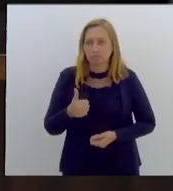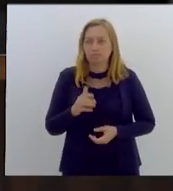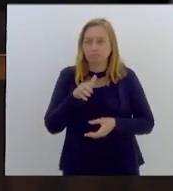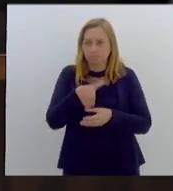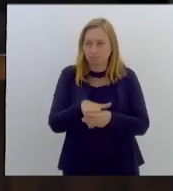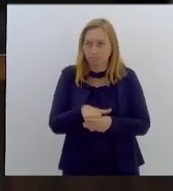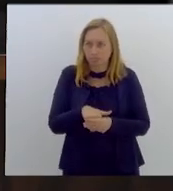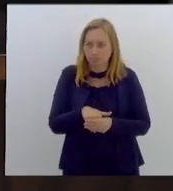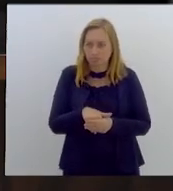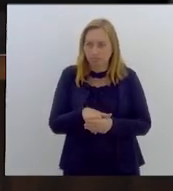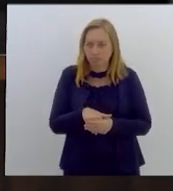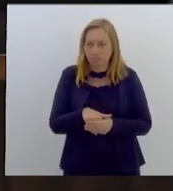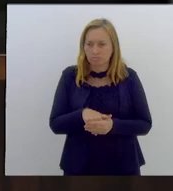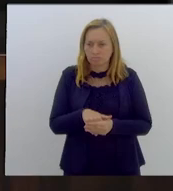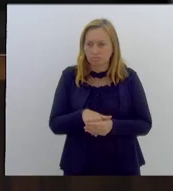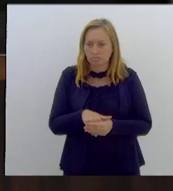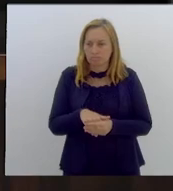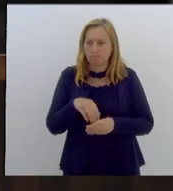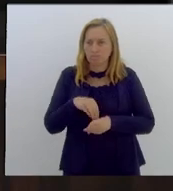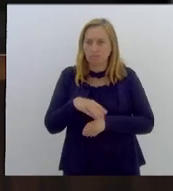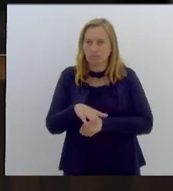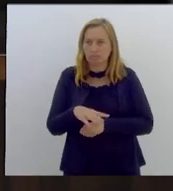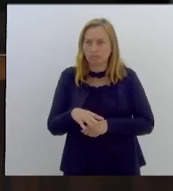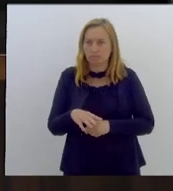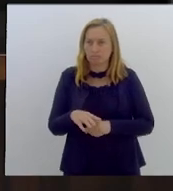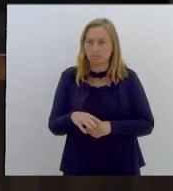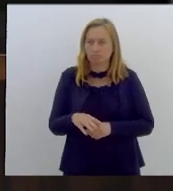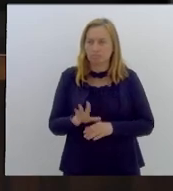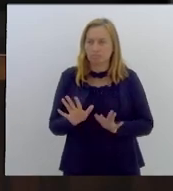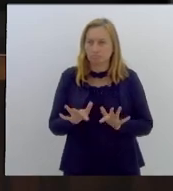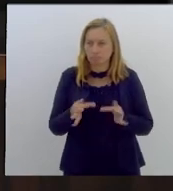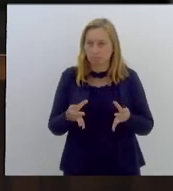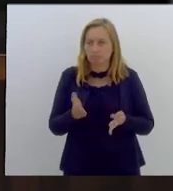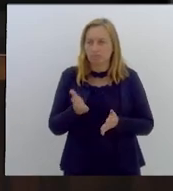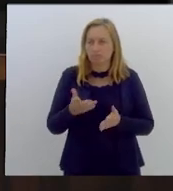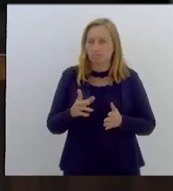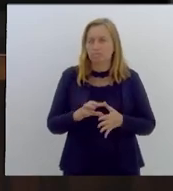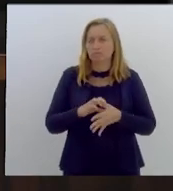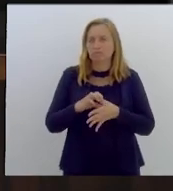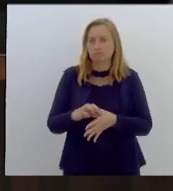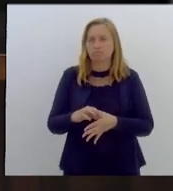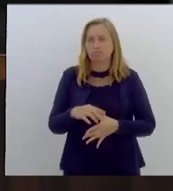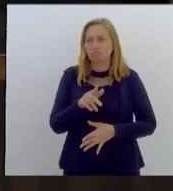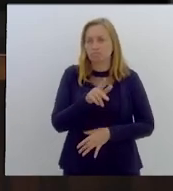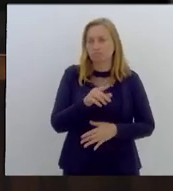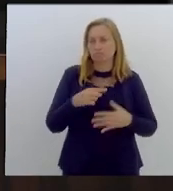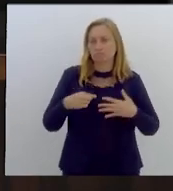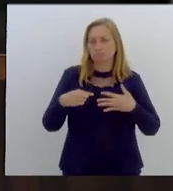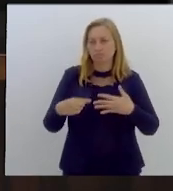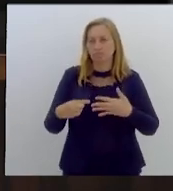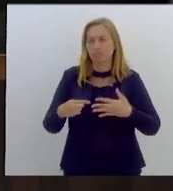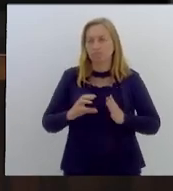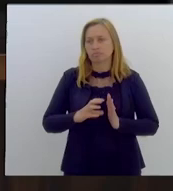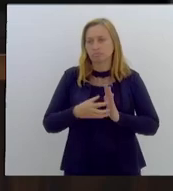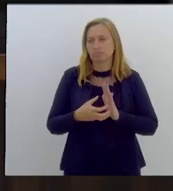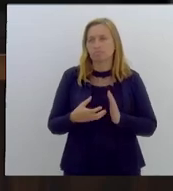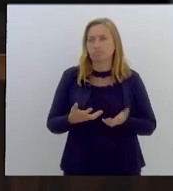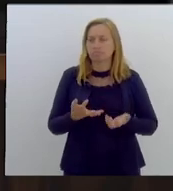votação dos destaques serão simbólicos. Já falei com a líder do PSOL, quero